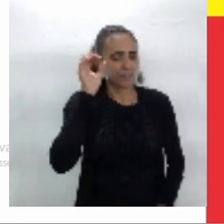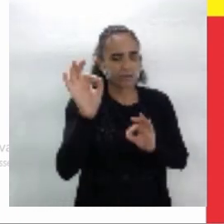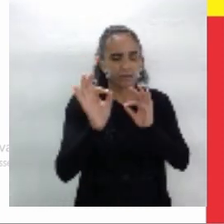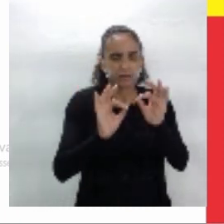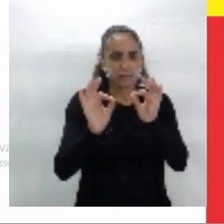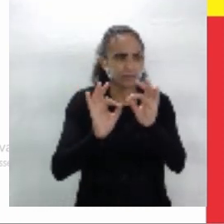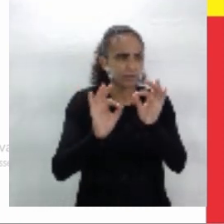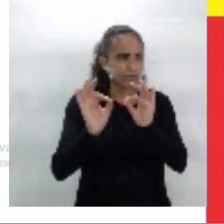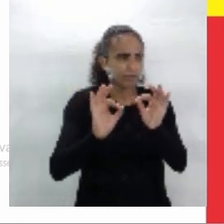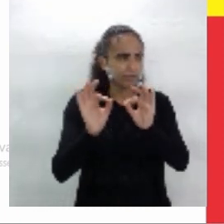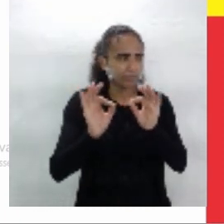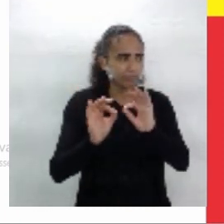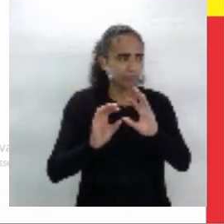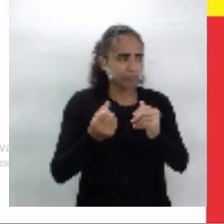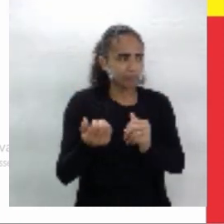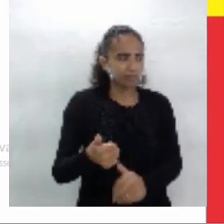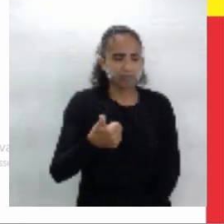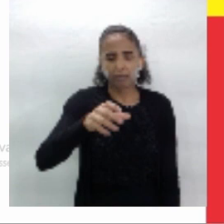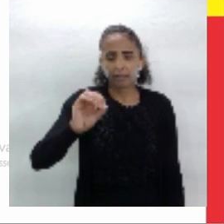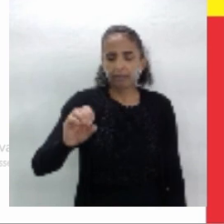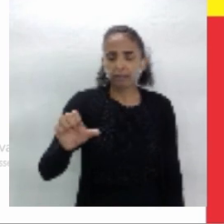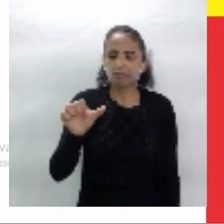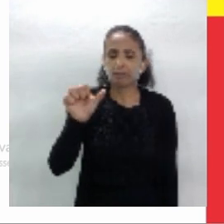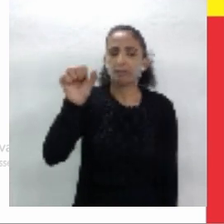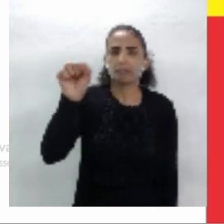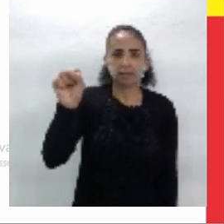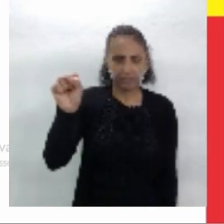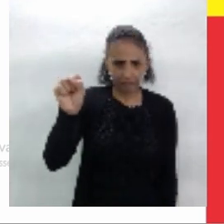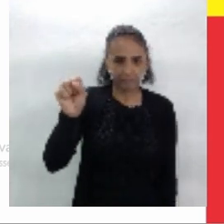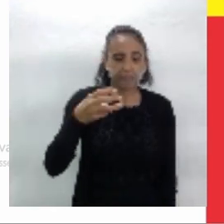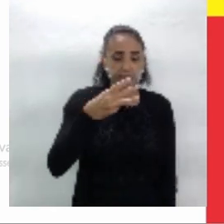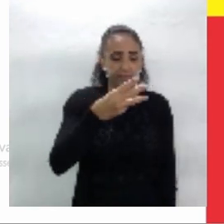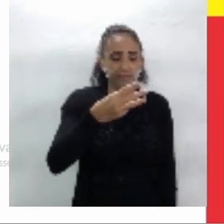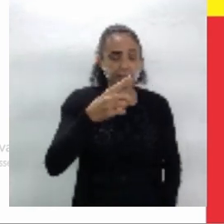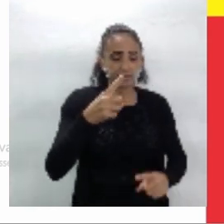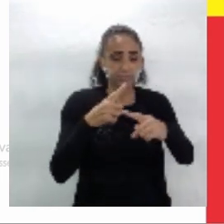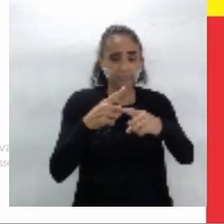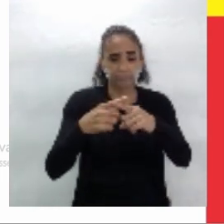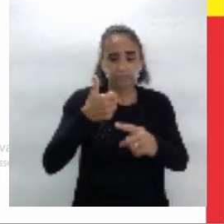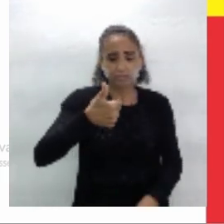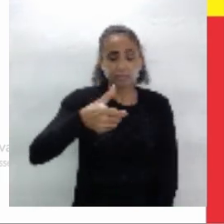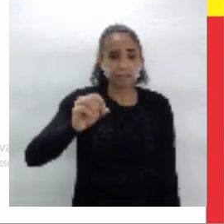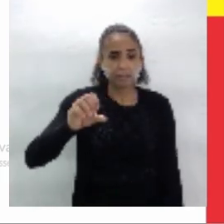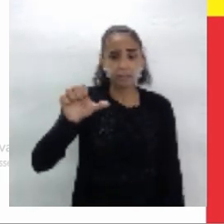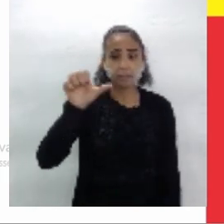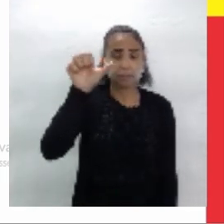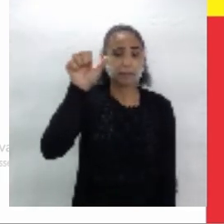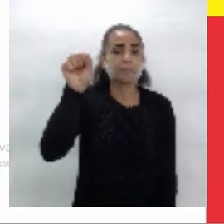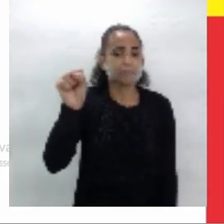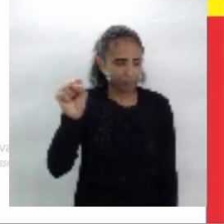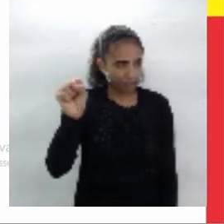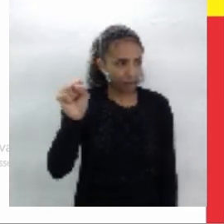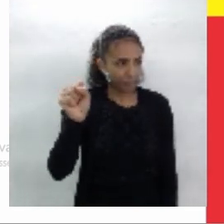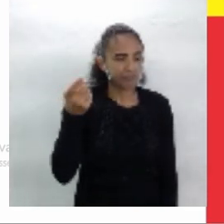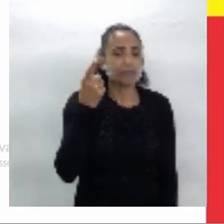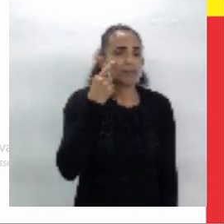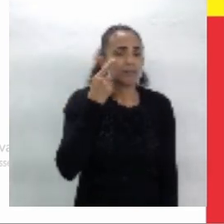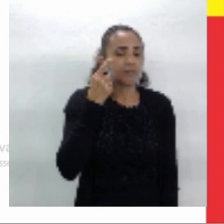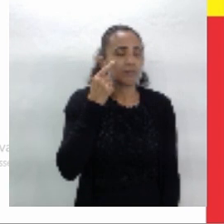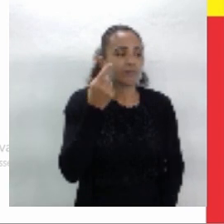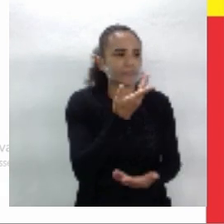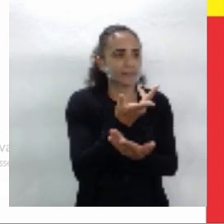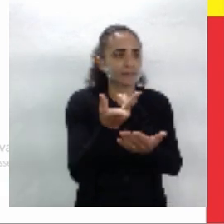está em potência de 10. 3 vezes 10 elevado à oitava. Potência. Então, nós temos